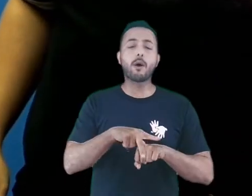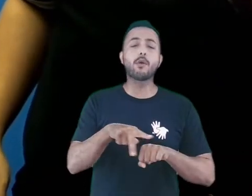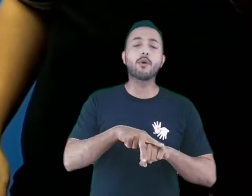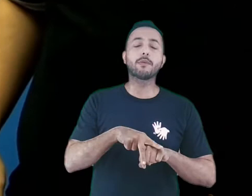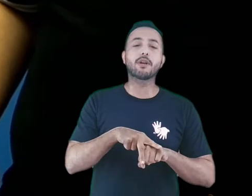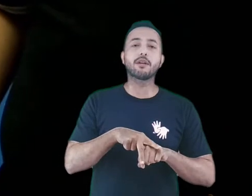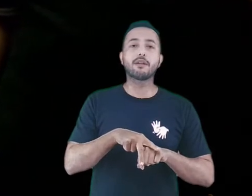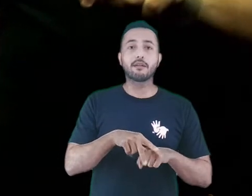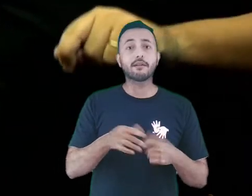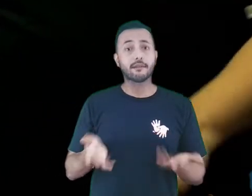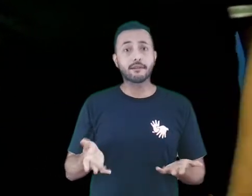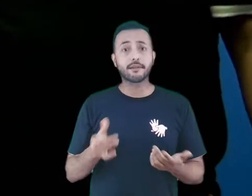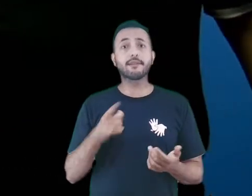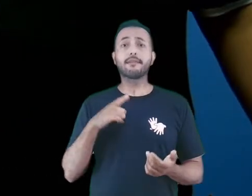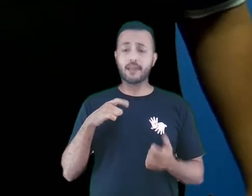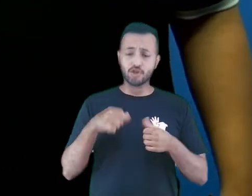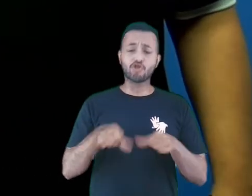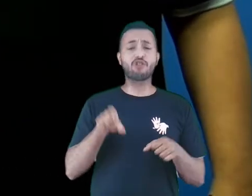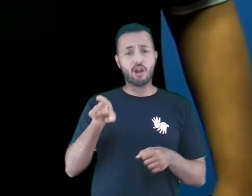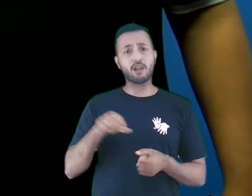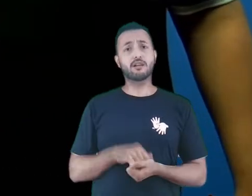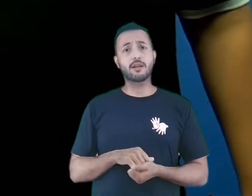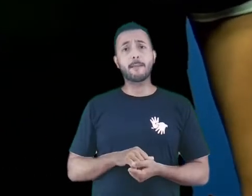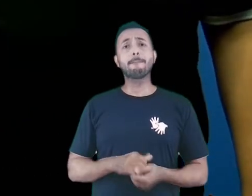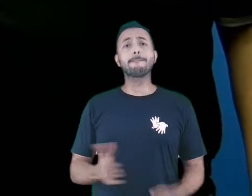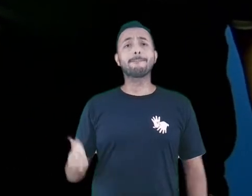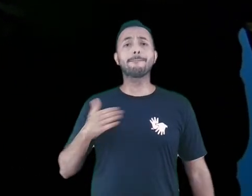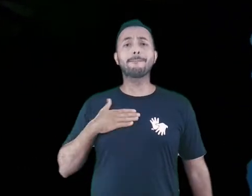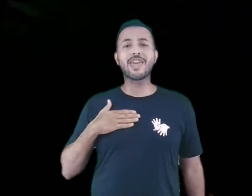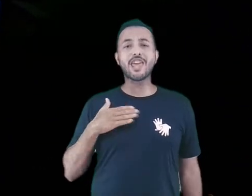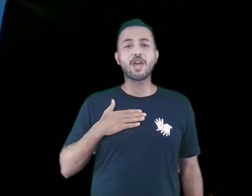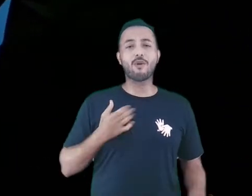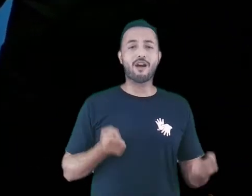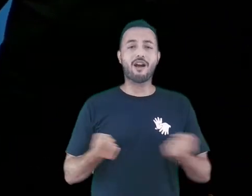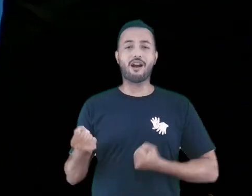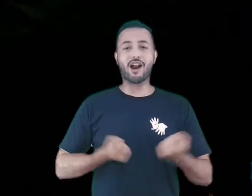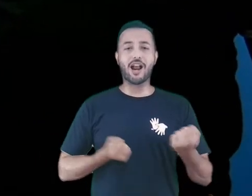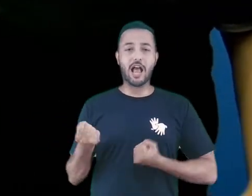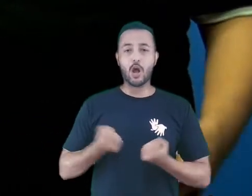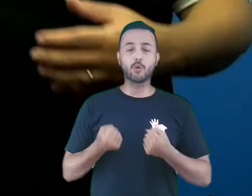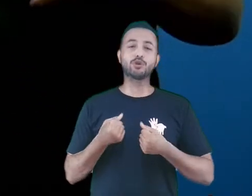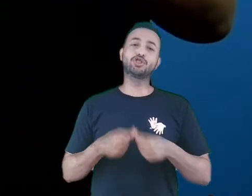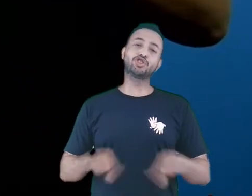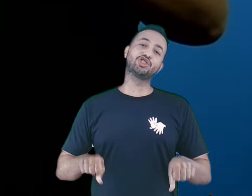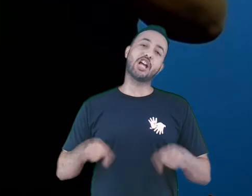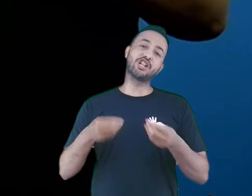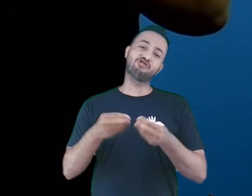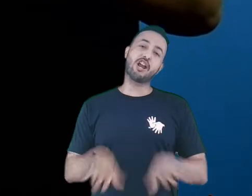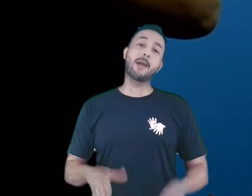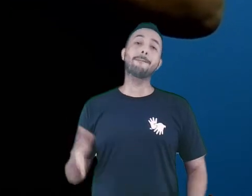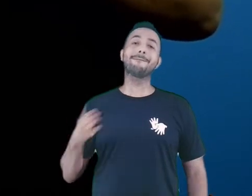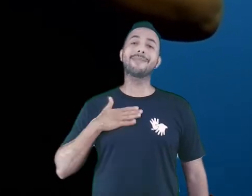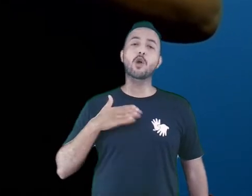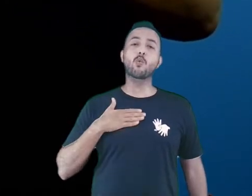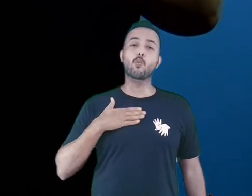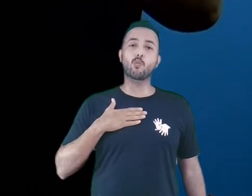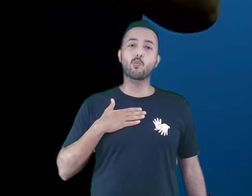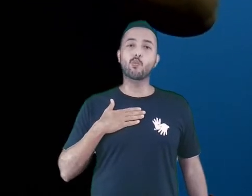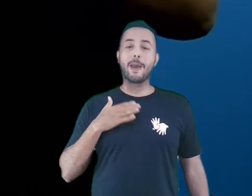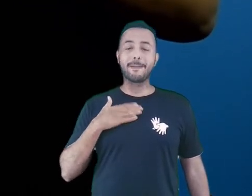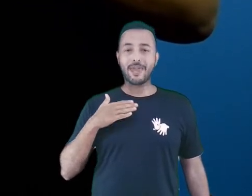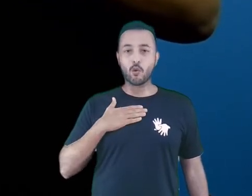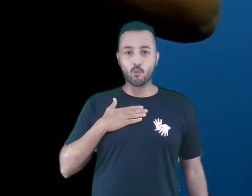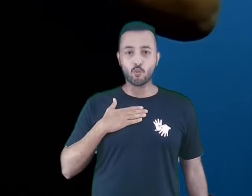O pronome está ali. Meu carro está estragado. Meu, eu estou